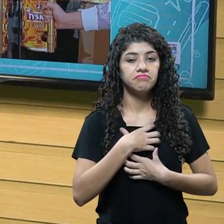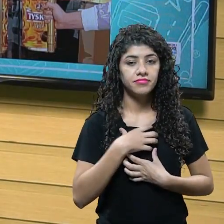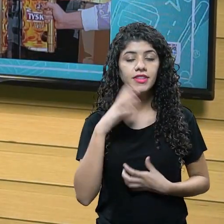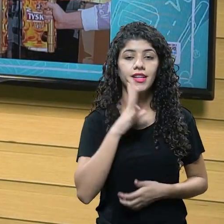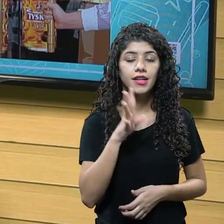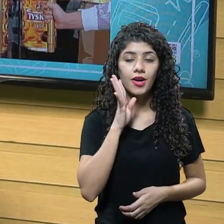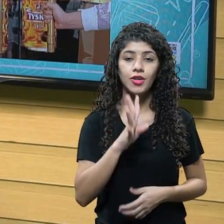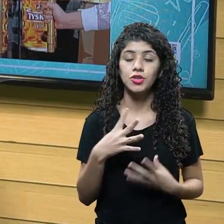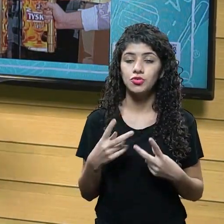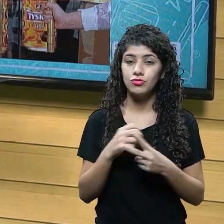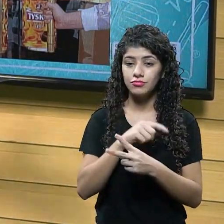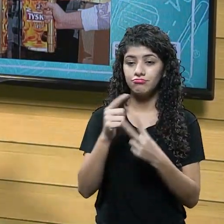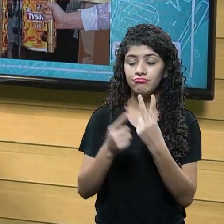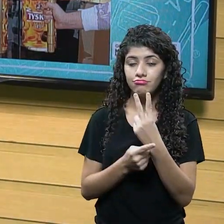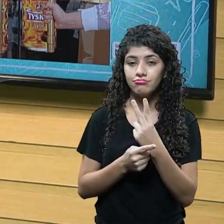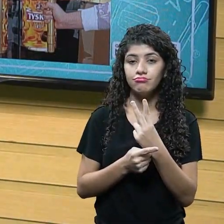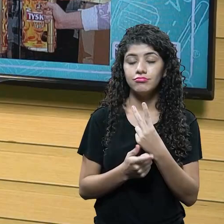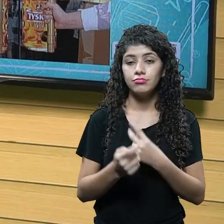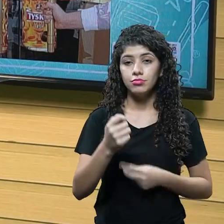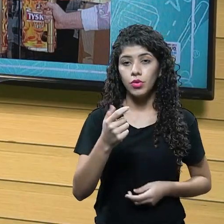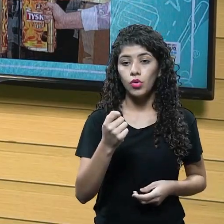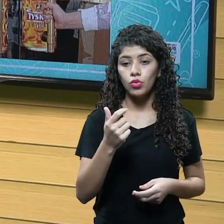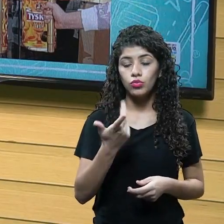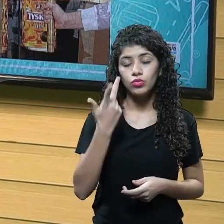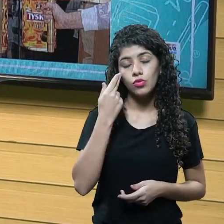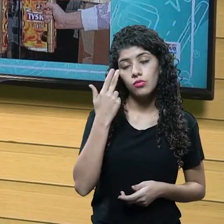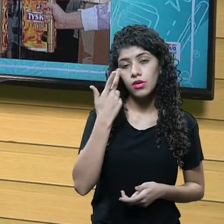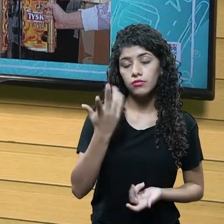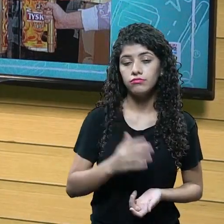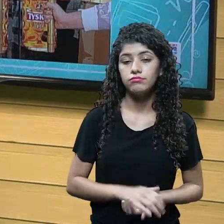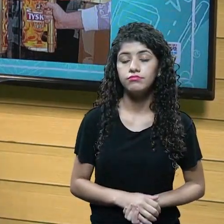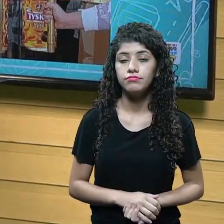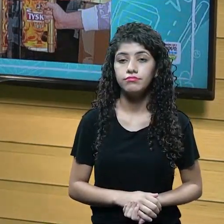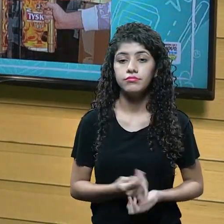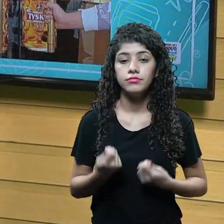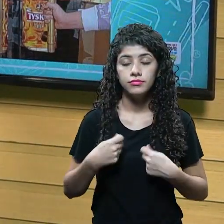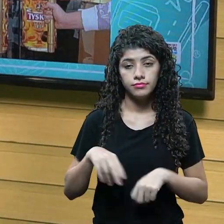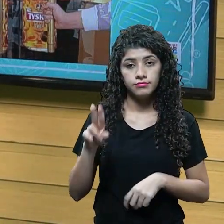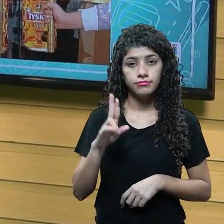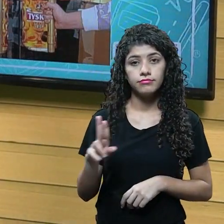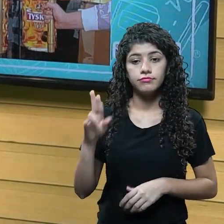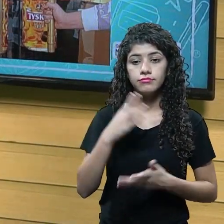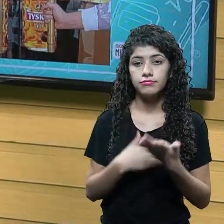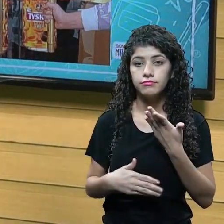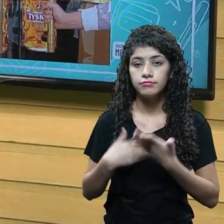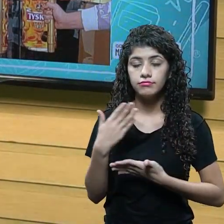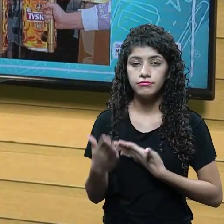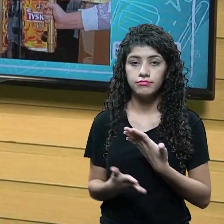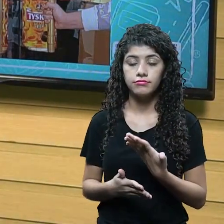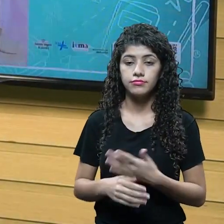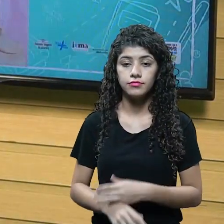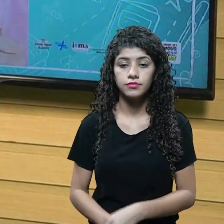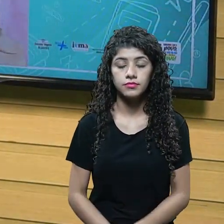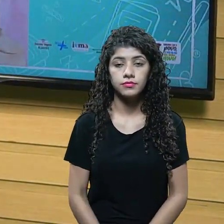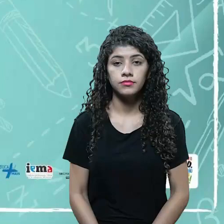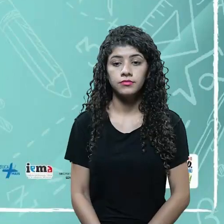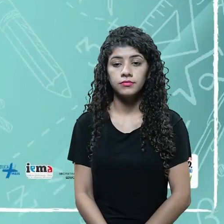foram impactantes, foram pouco convencionais, certo? Então tem que usar a interatividade com seus clientes também,